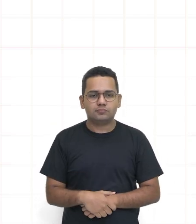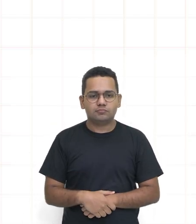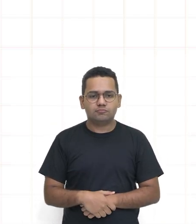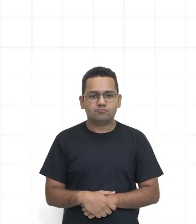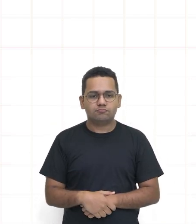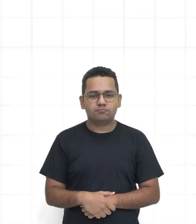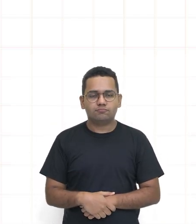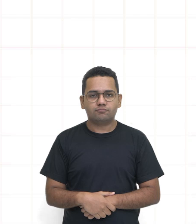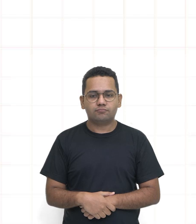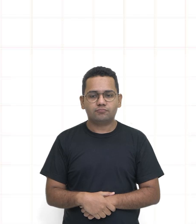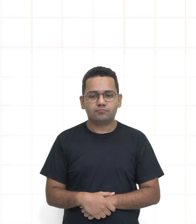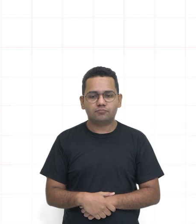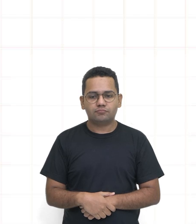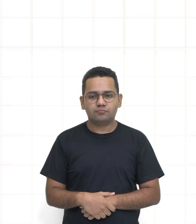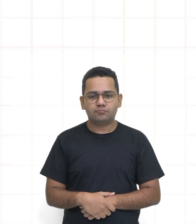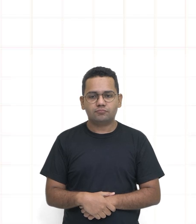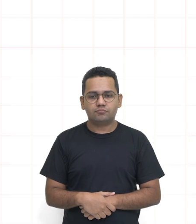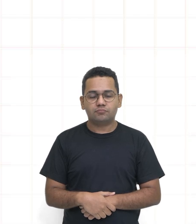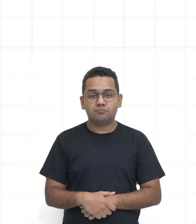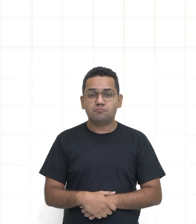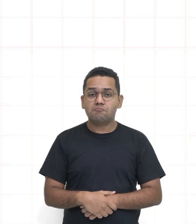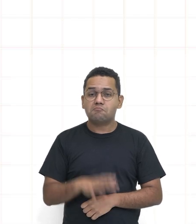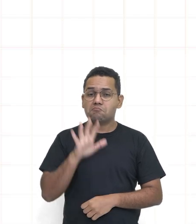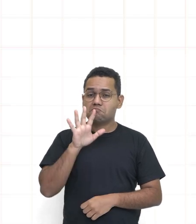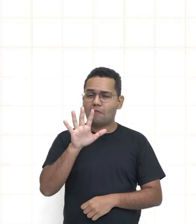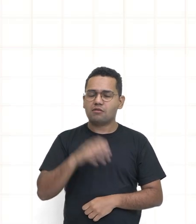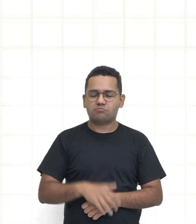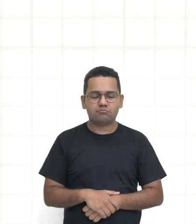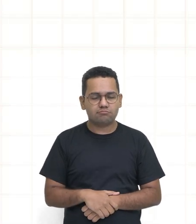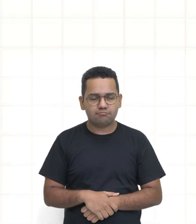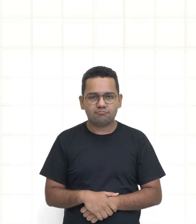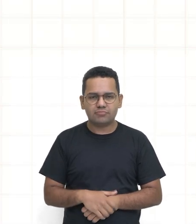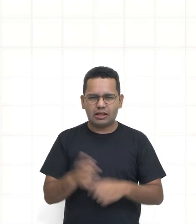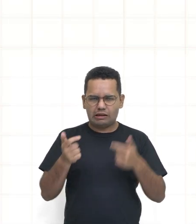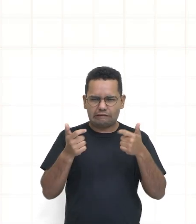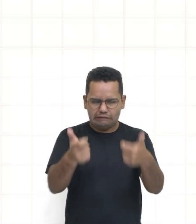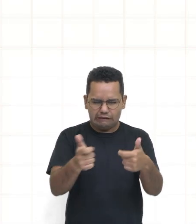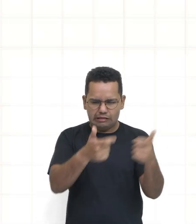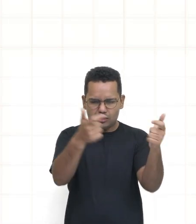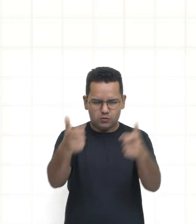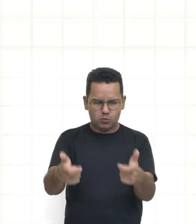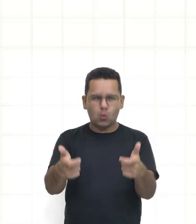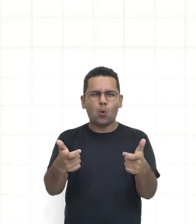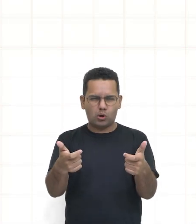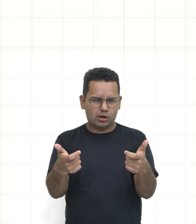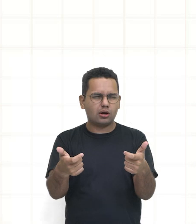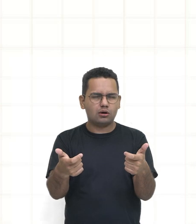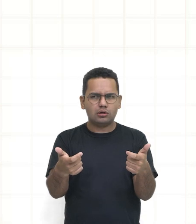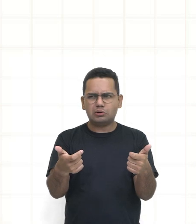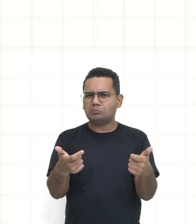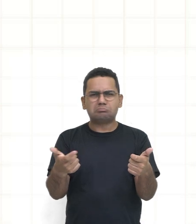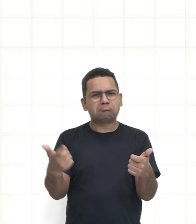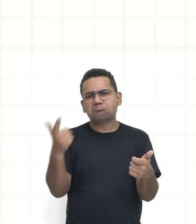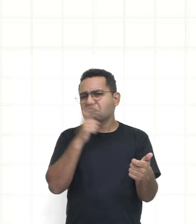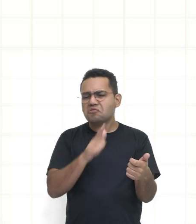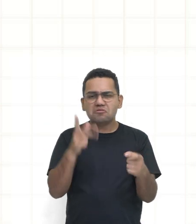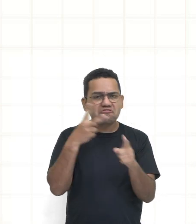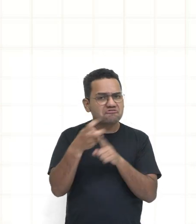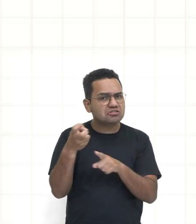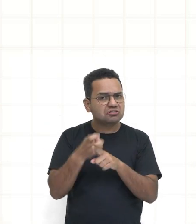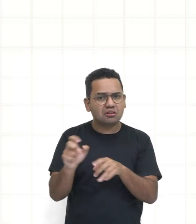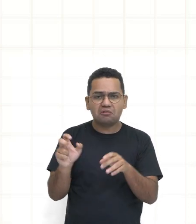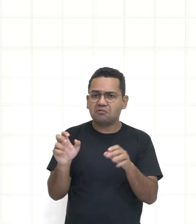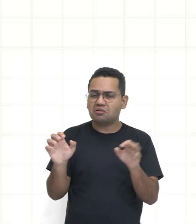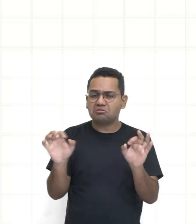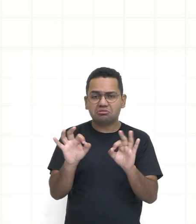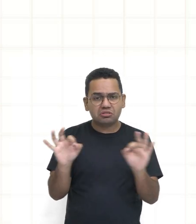de guerra que eles estavam implementando no contexto da Guerra Fria já não estava mais dando o resultado esperado, até porque